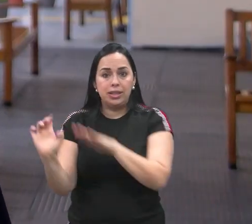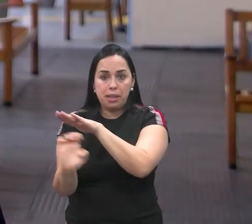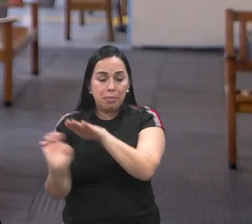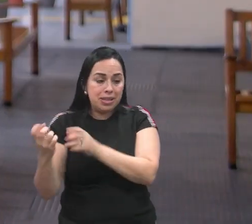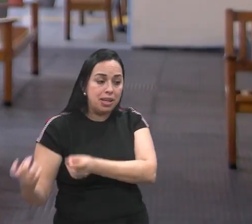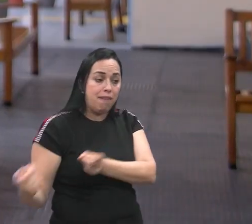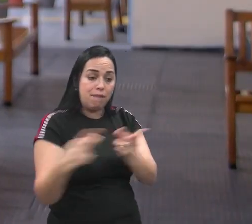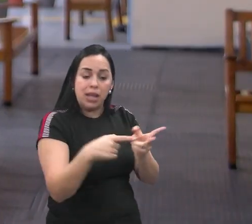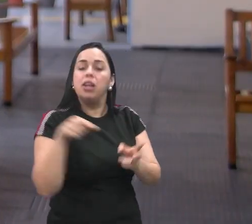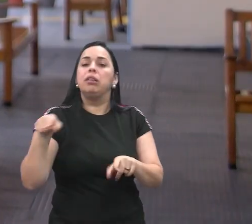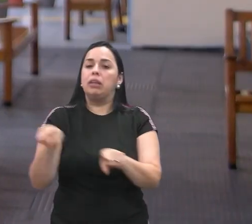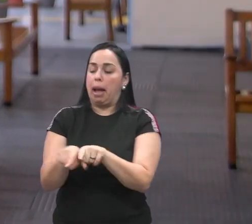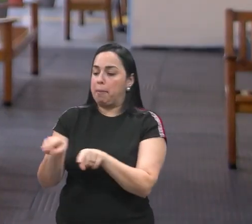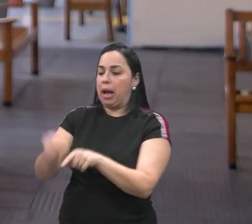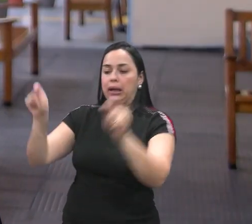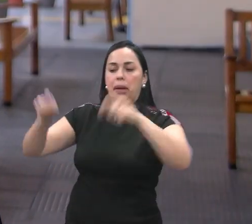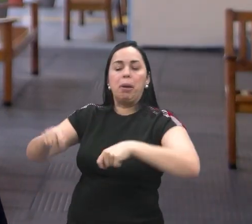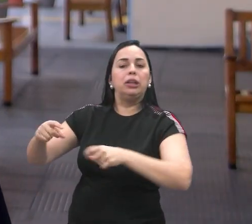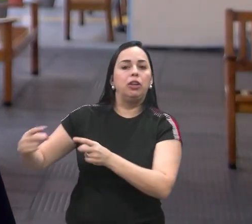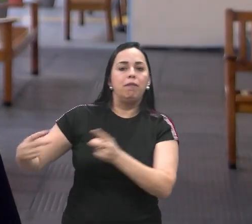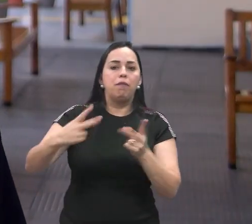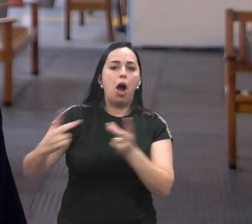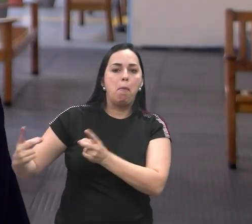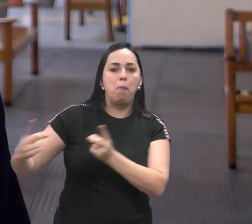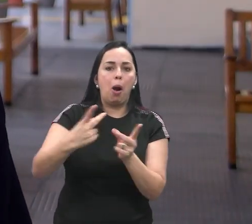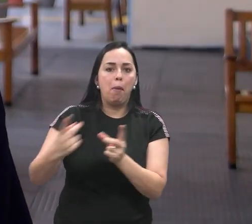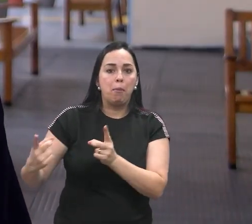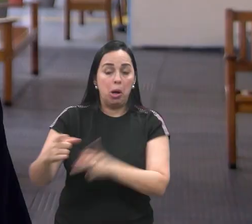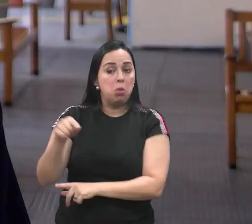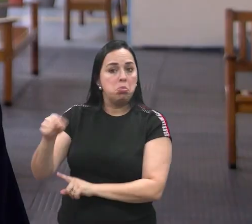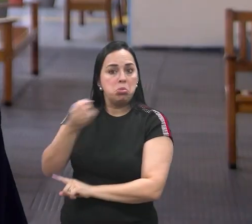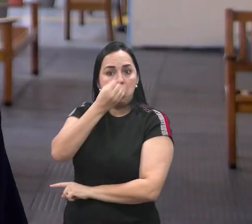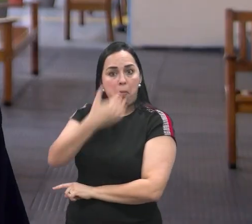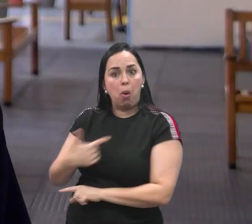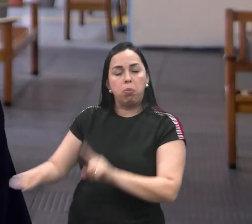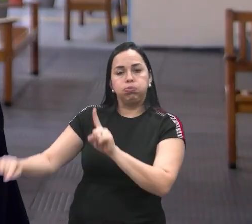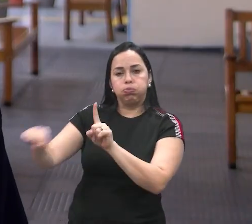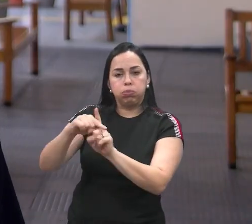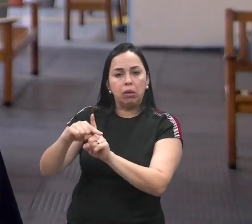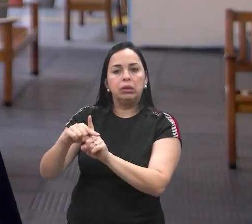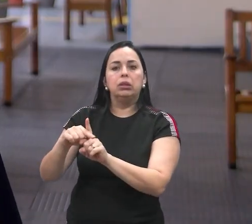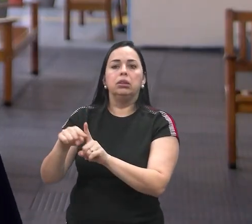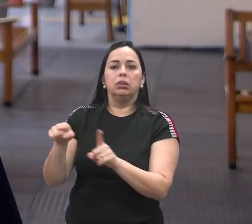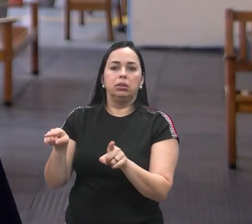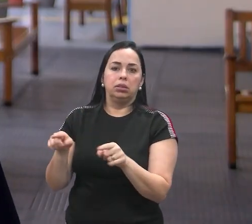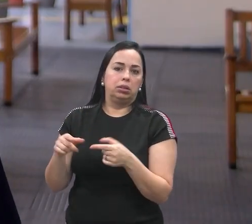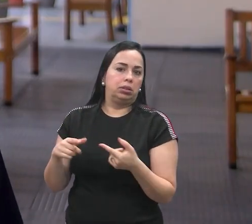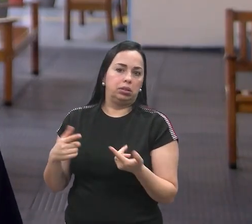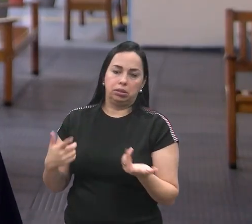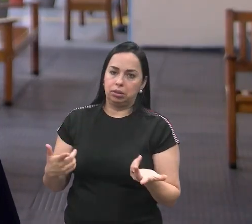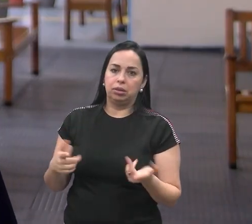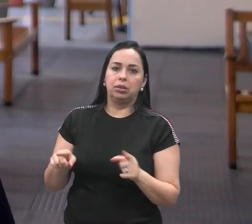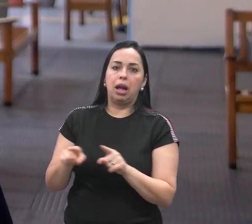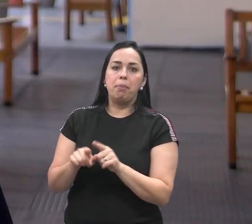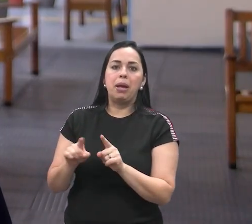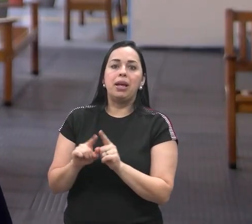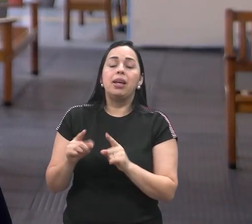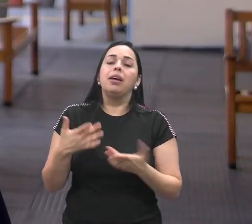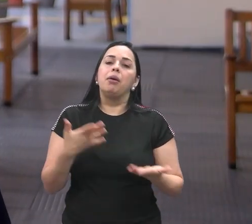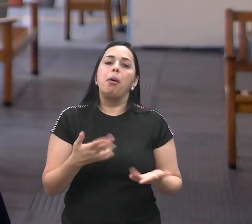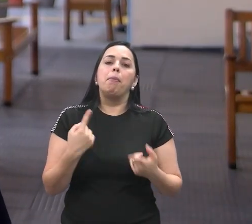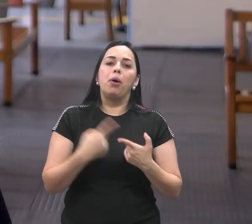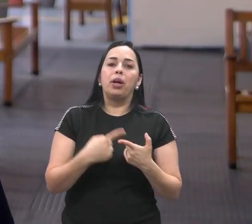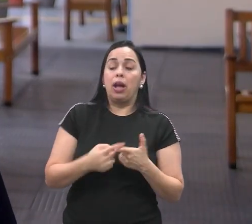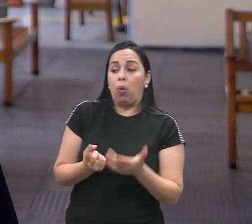estão atreladas à indústria aeronáutica, que também terão um impacto muito positivo, né, com o aumento